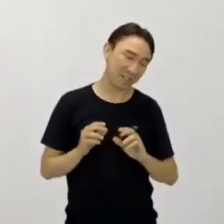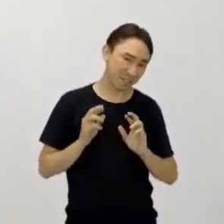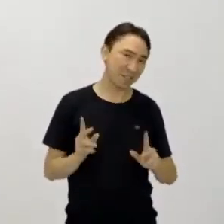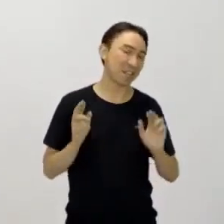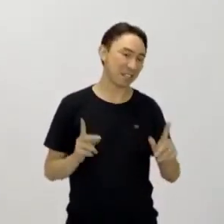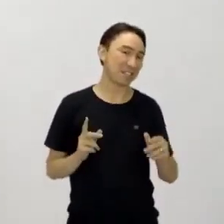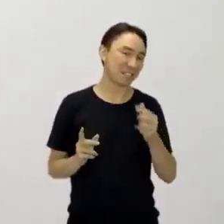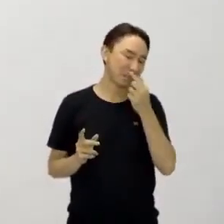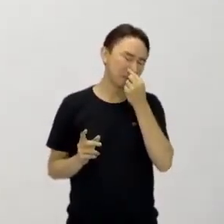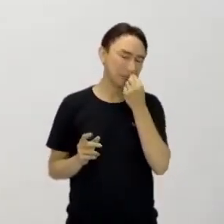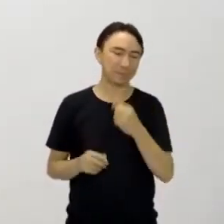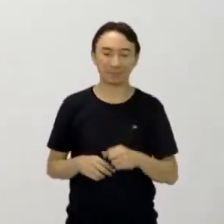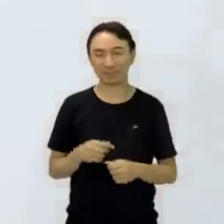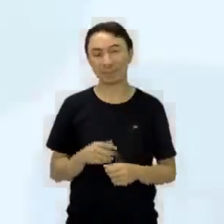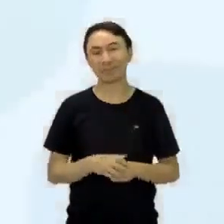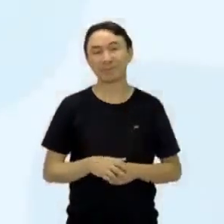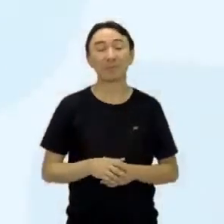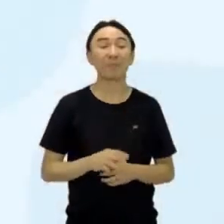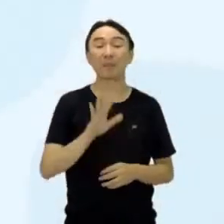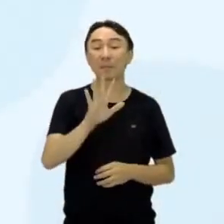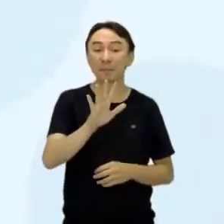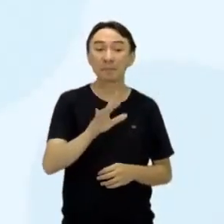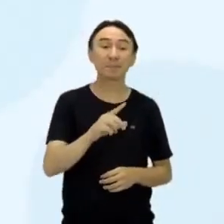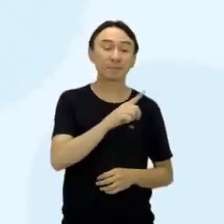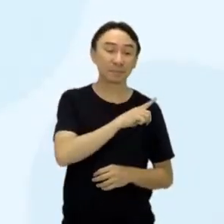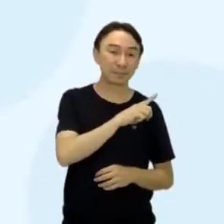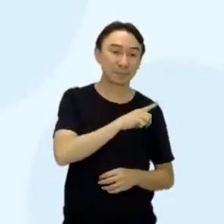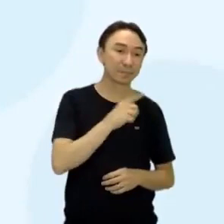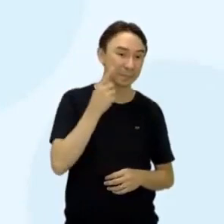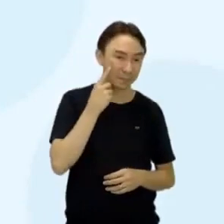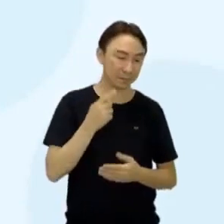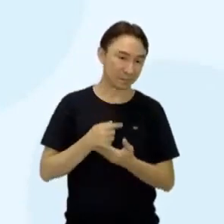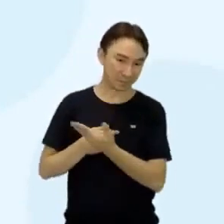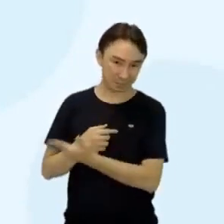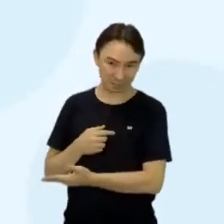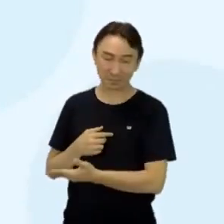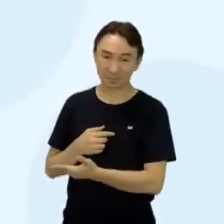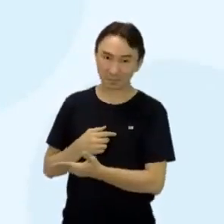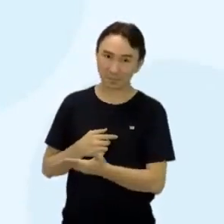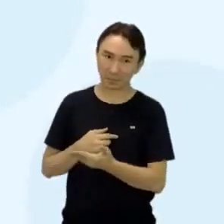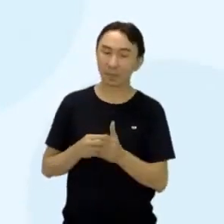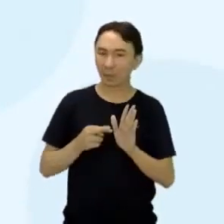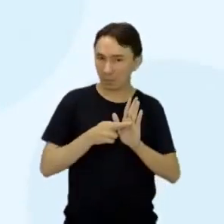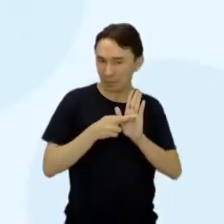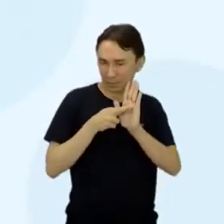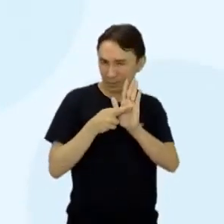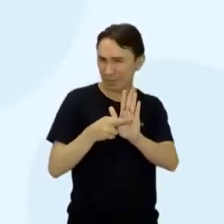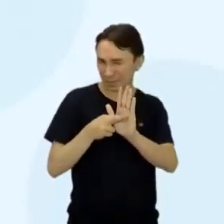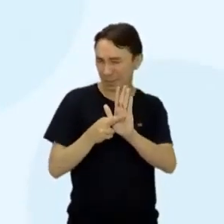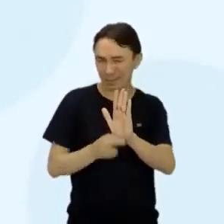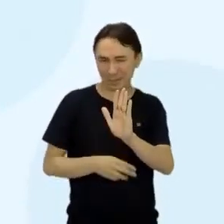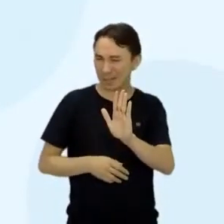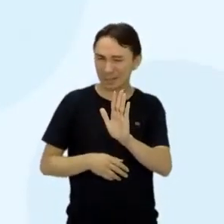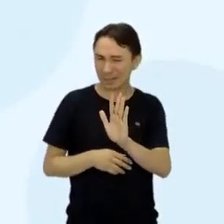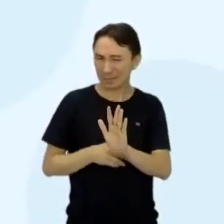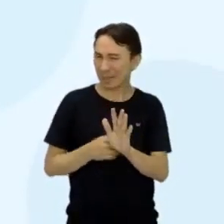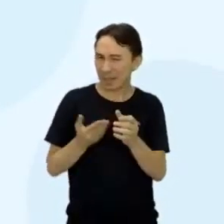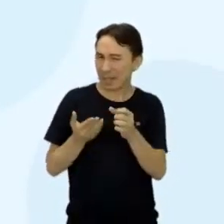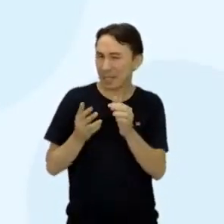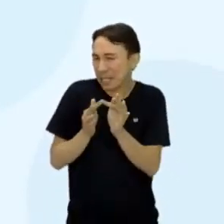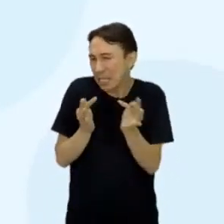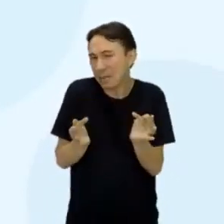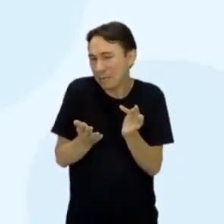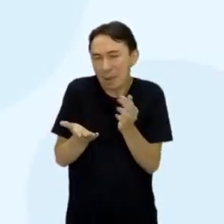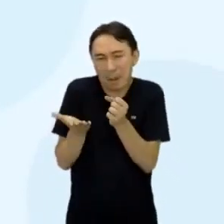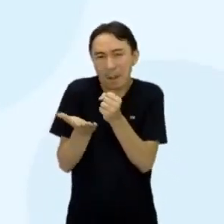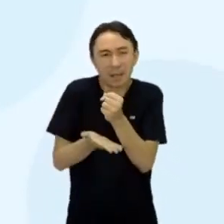Bom, aí a gente tem uma representação grosseira, modelagem, né, um modelo do átomo de hélio. Só para